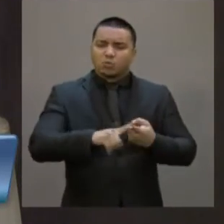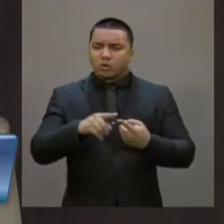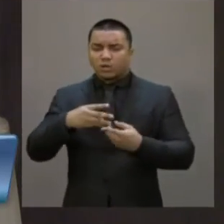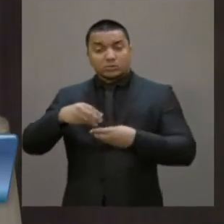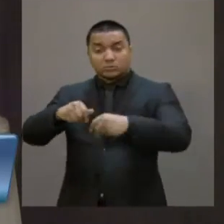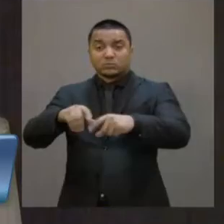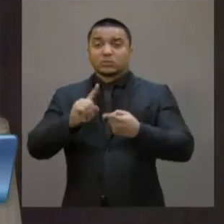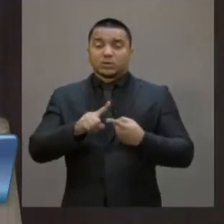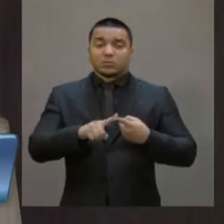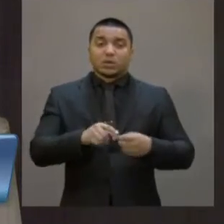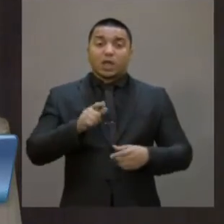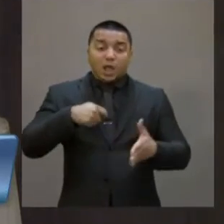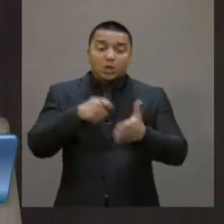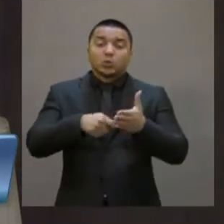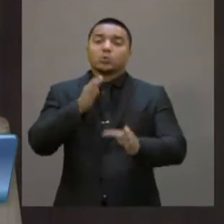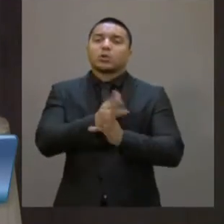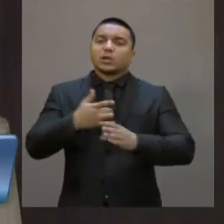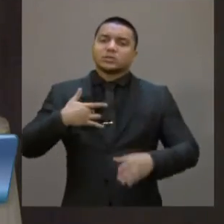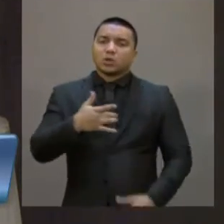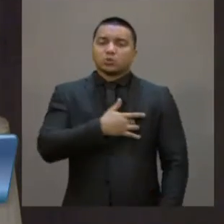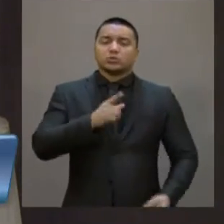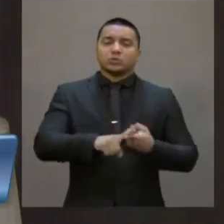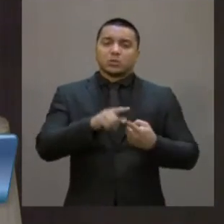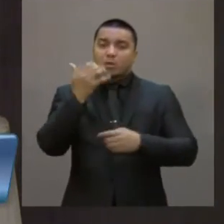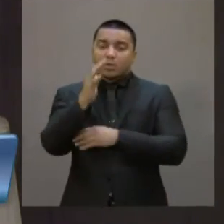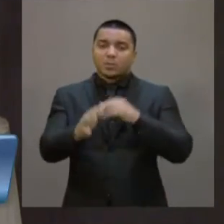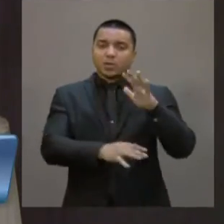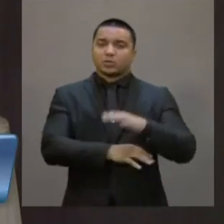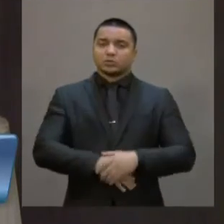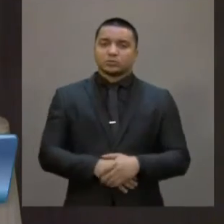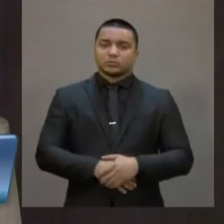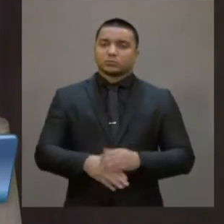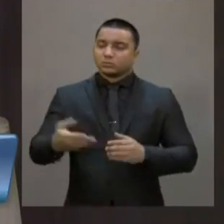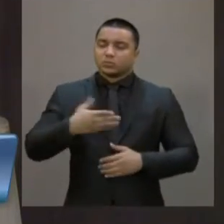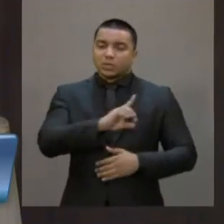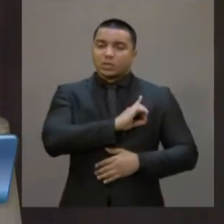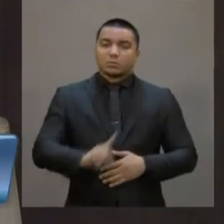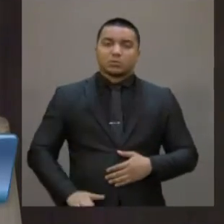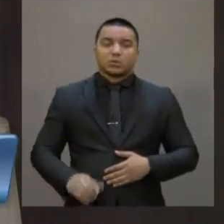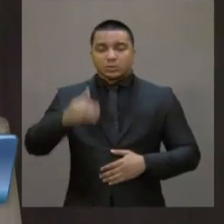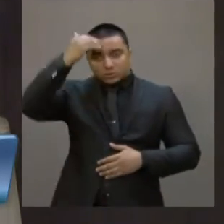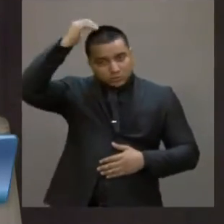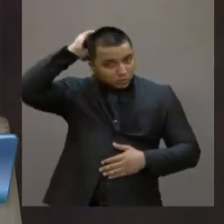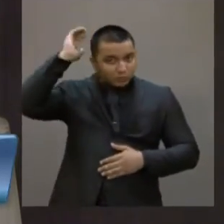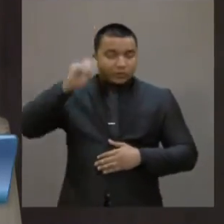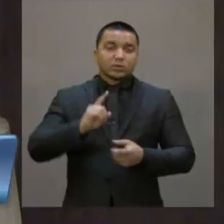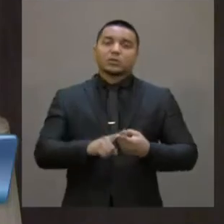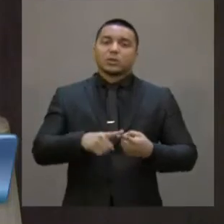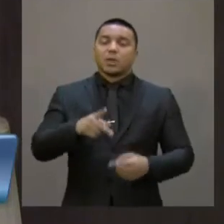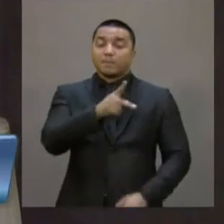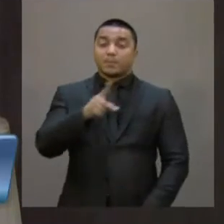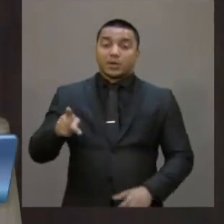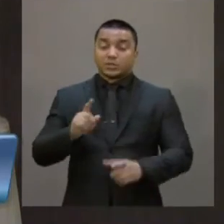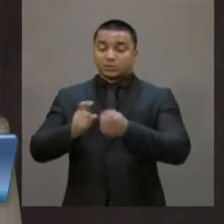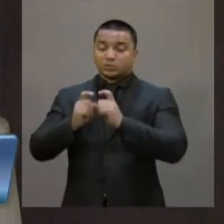meio ambiente. É uma luta pela saúde pública e pelo meio ambiente. Deputada Silvana, que é médica, inclusive presidiu